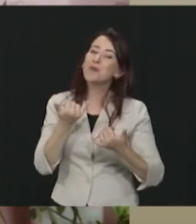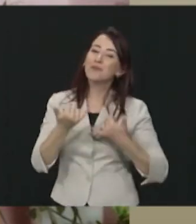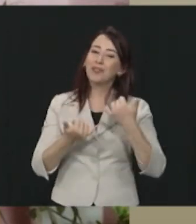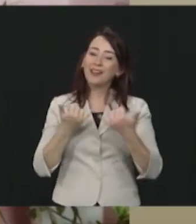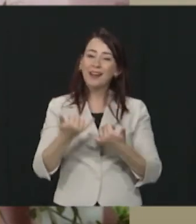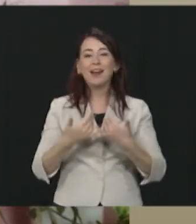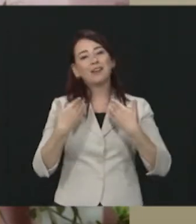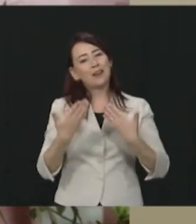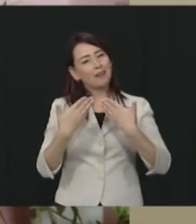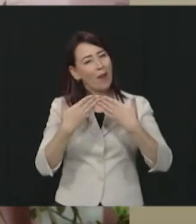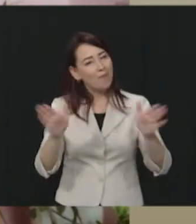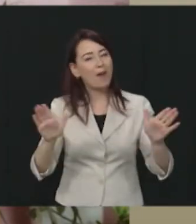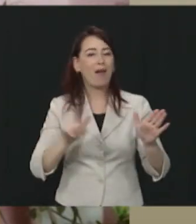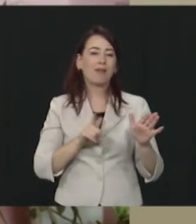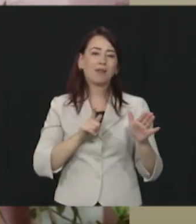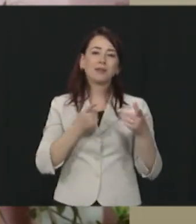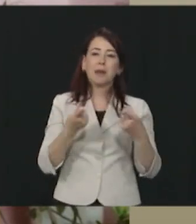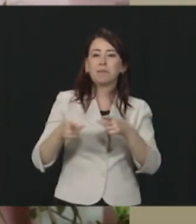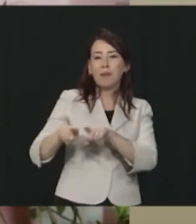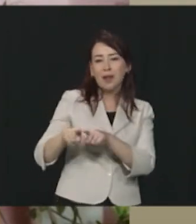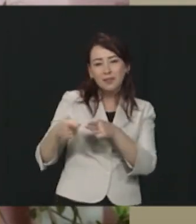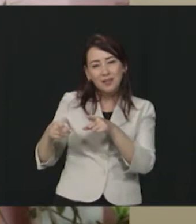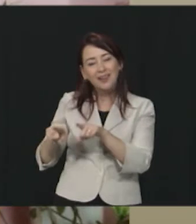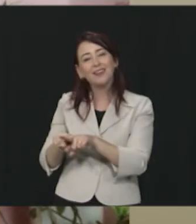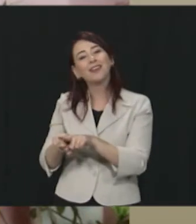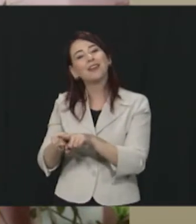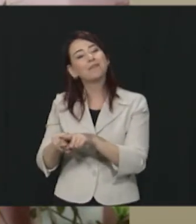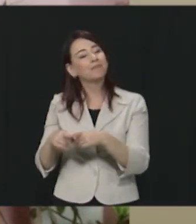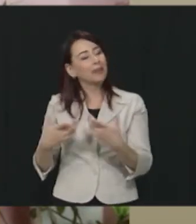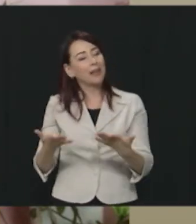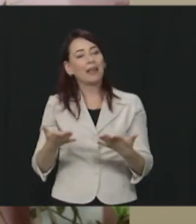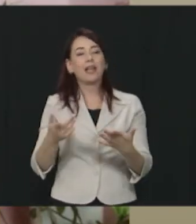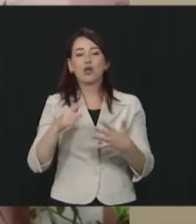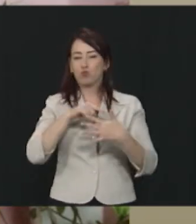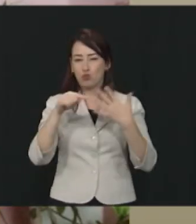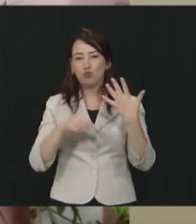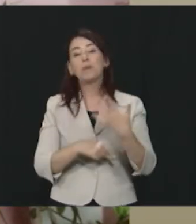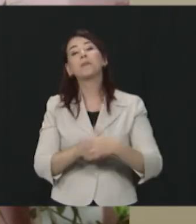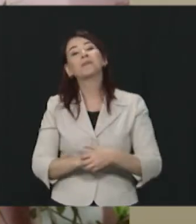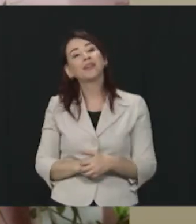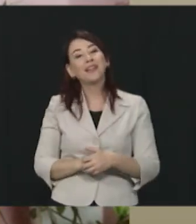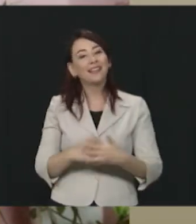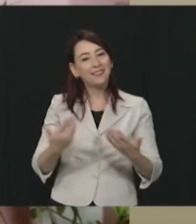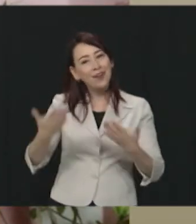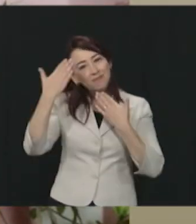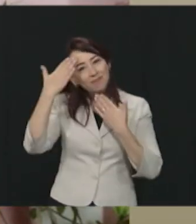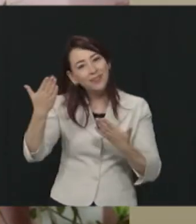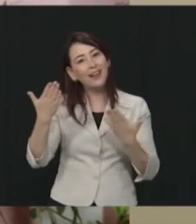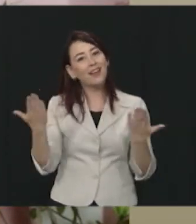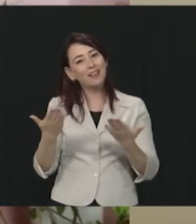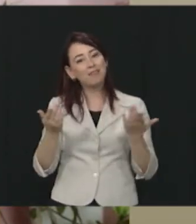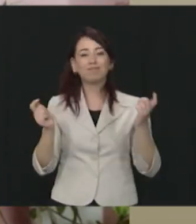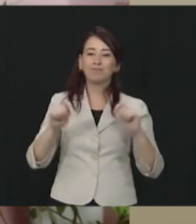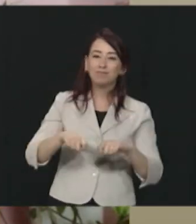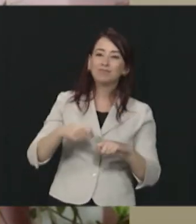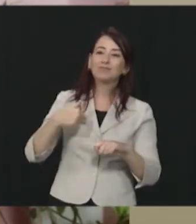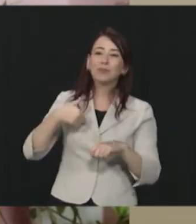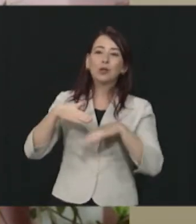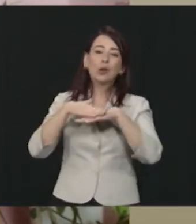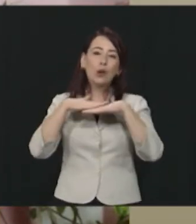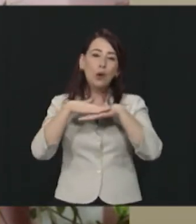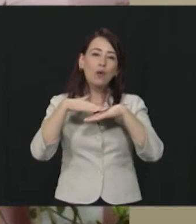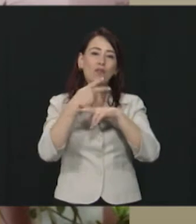aberto também para parcerias e tudo isso, tá? Então, obrigada pela possibilidade de estar aqui falando